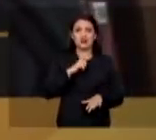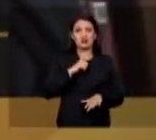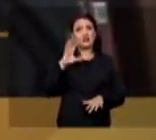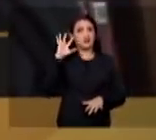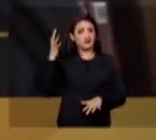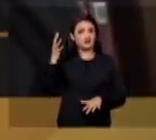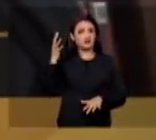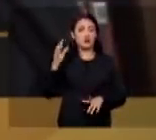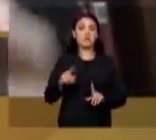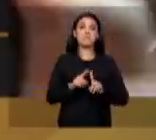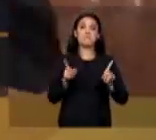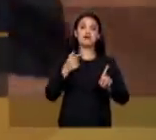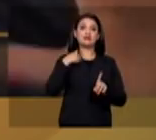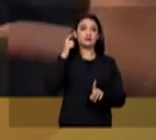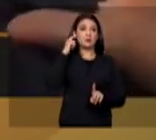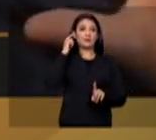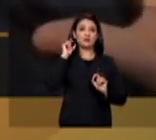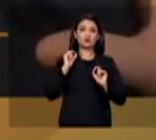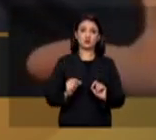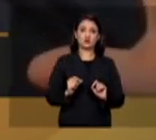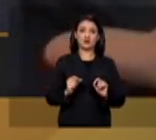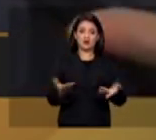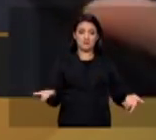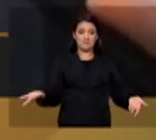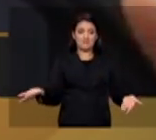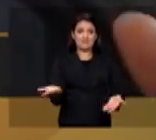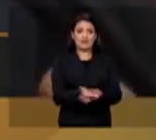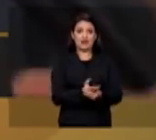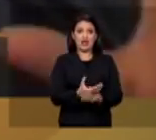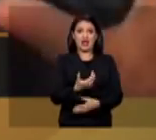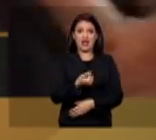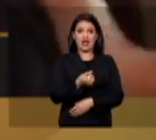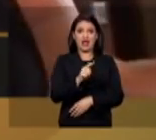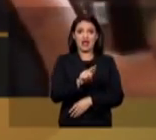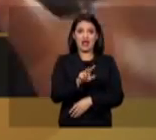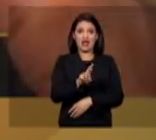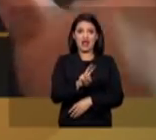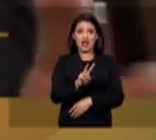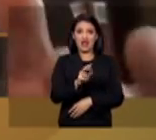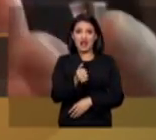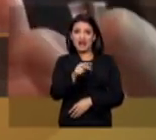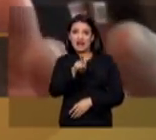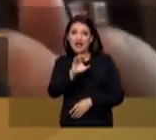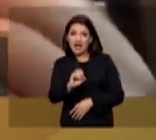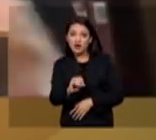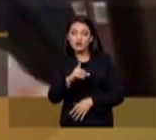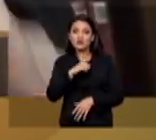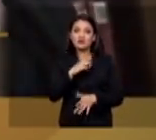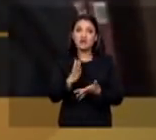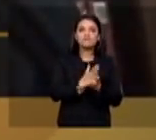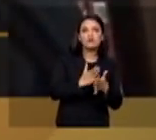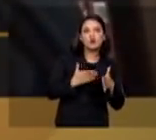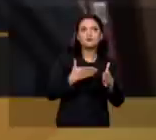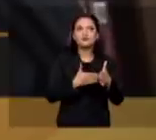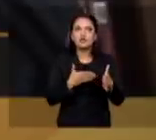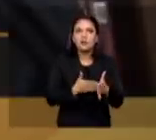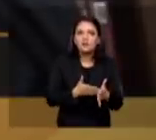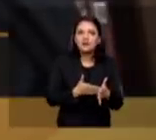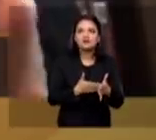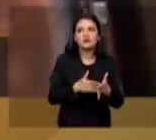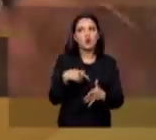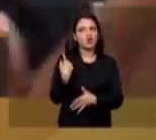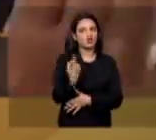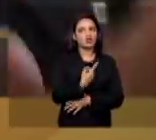agravo de instrumento tem limites muito angustos, muito estreitos, que não permitem que